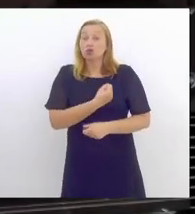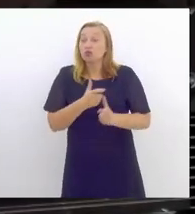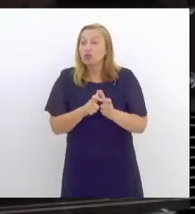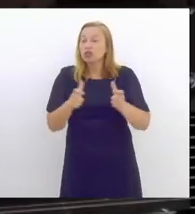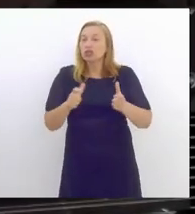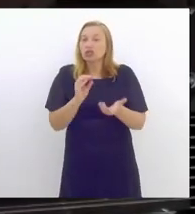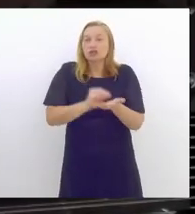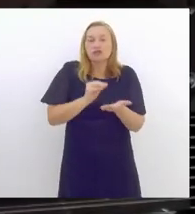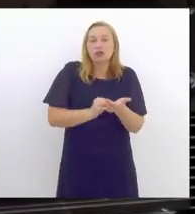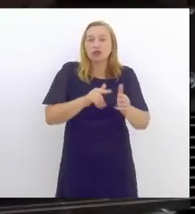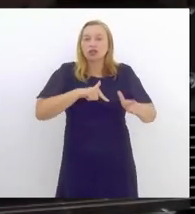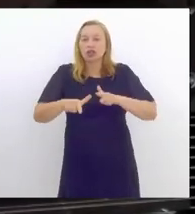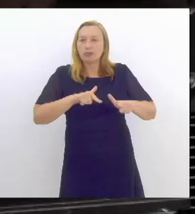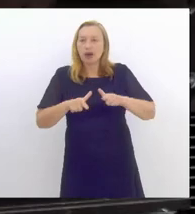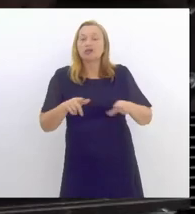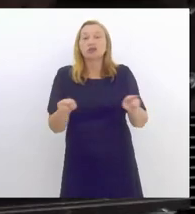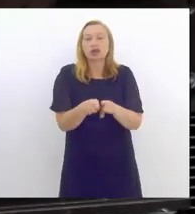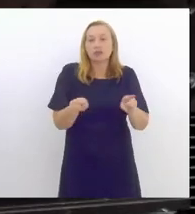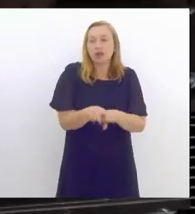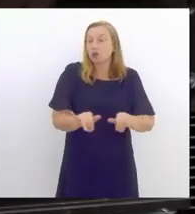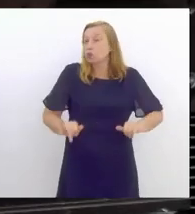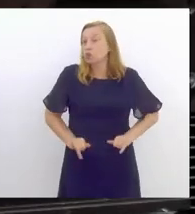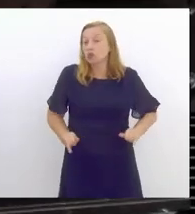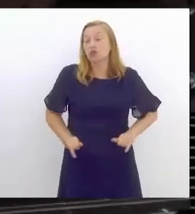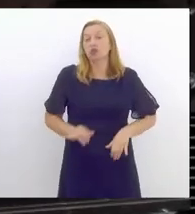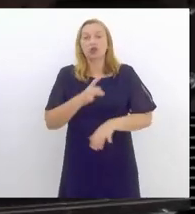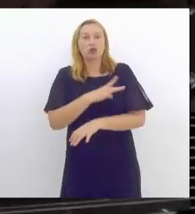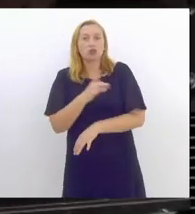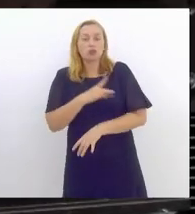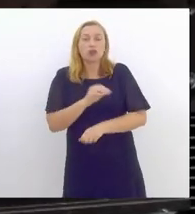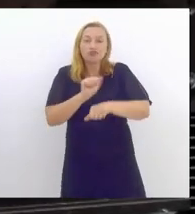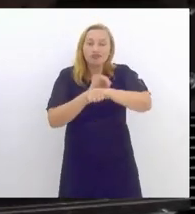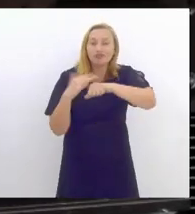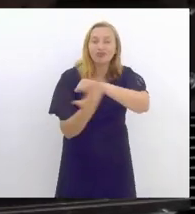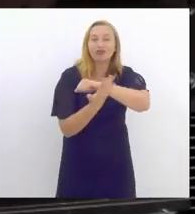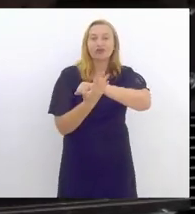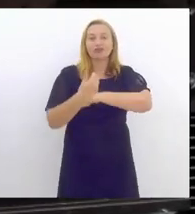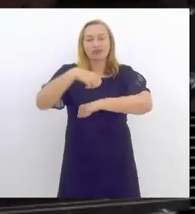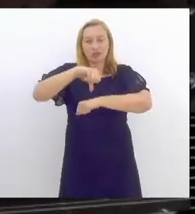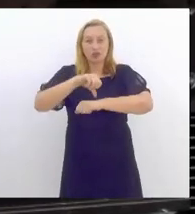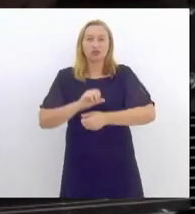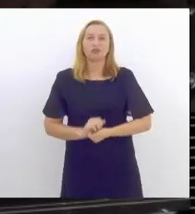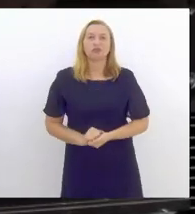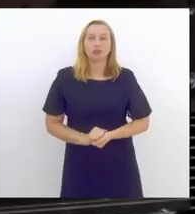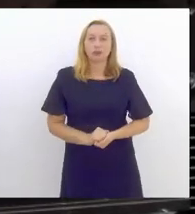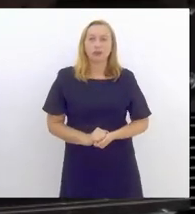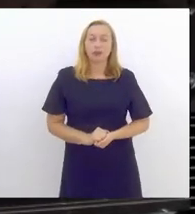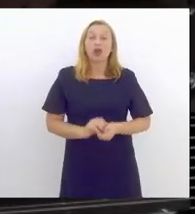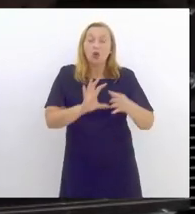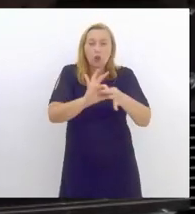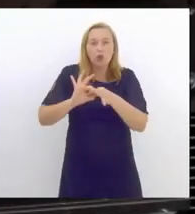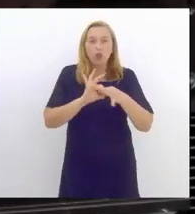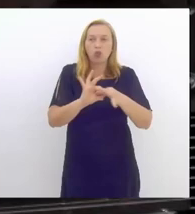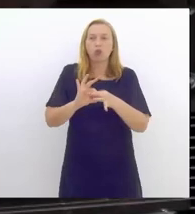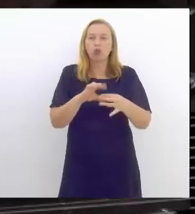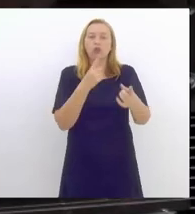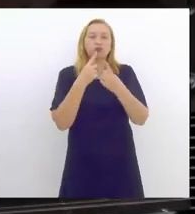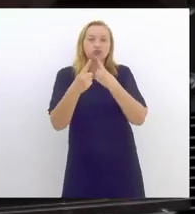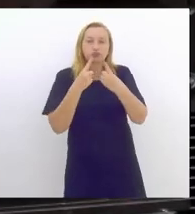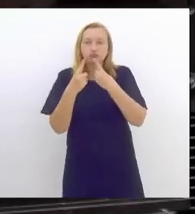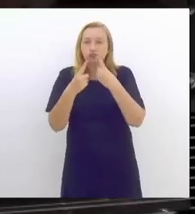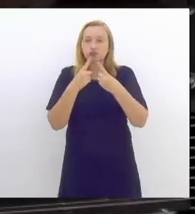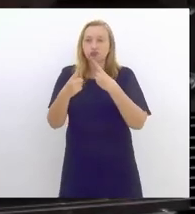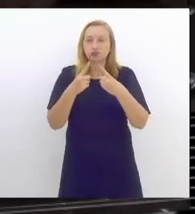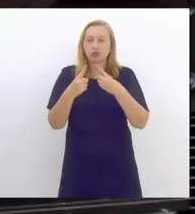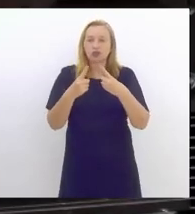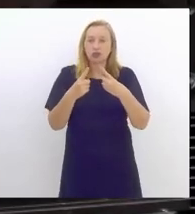sofria com o medo e a dor provocados pela pandemia da Covid-19. Com união e diálogo, deixamos a